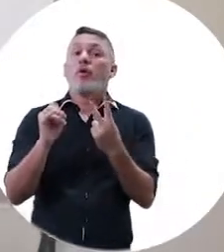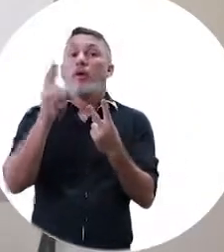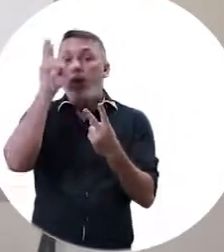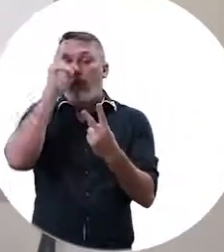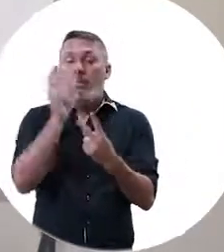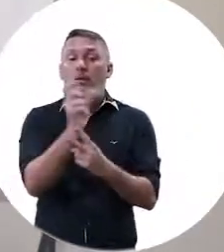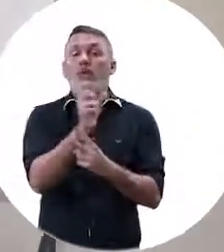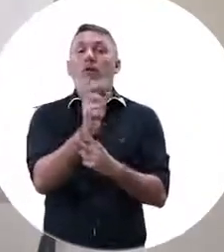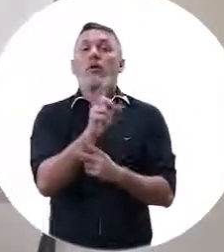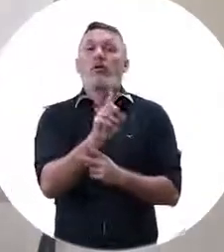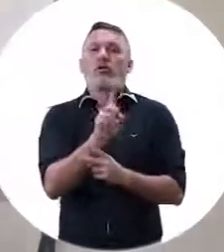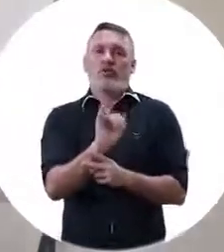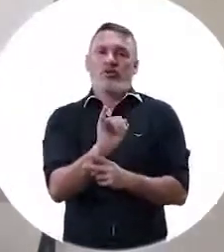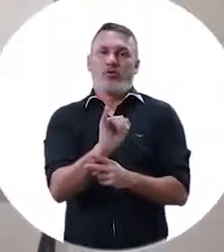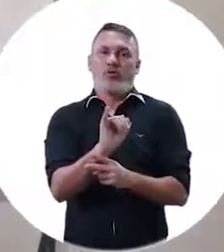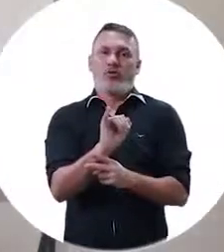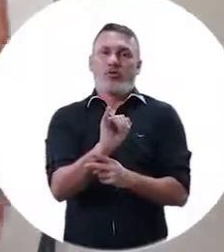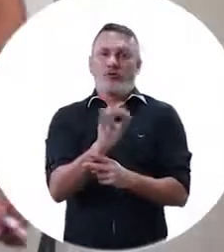dimetil.